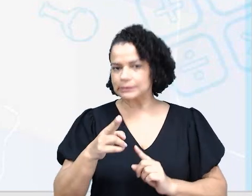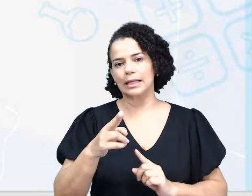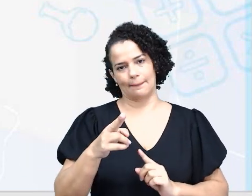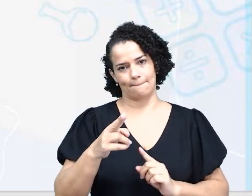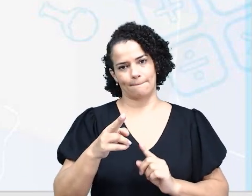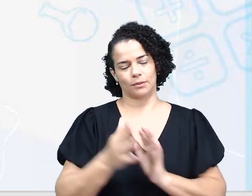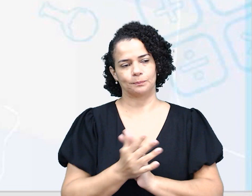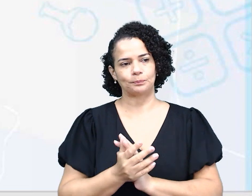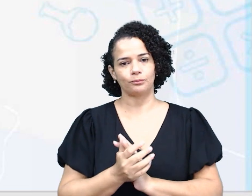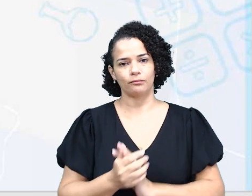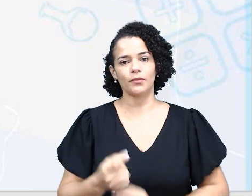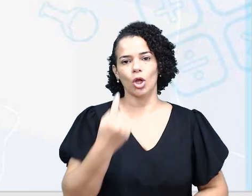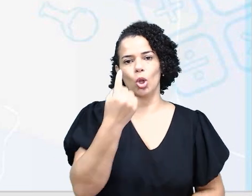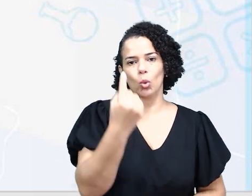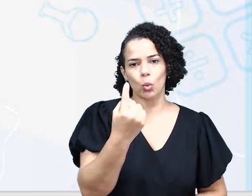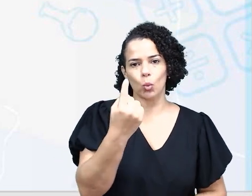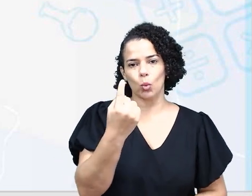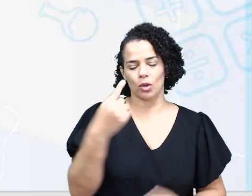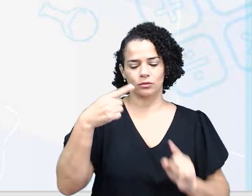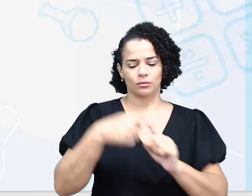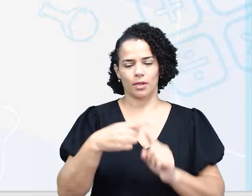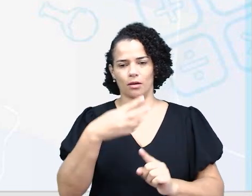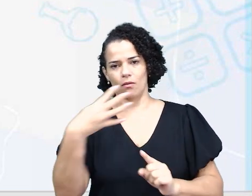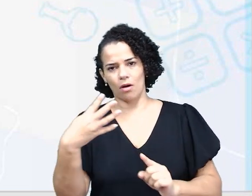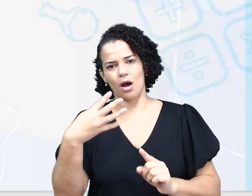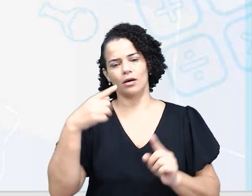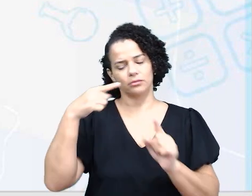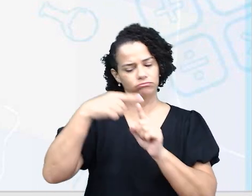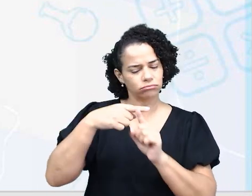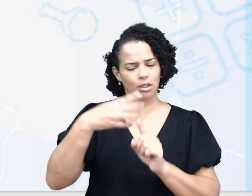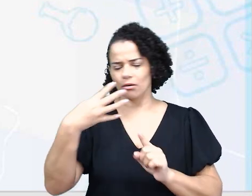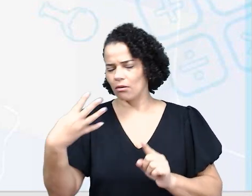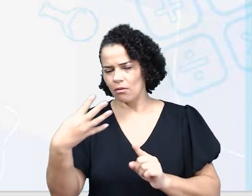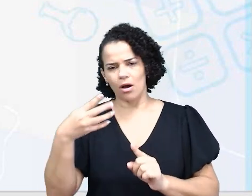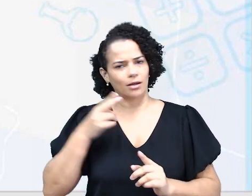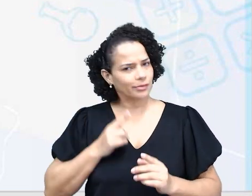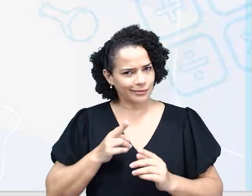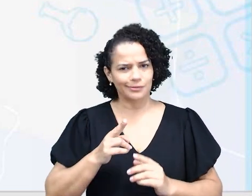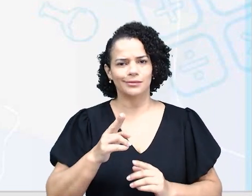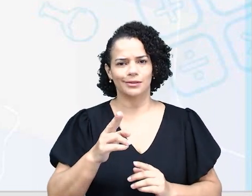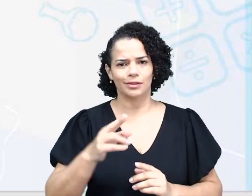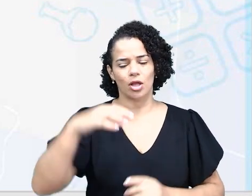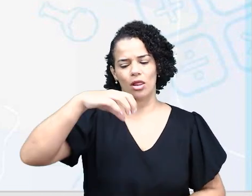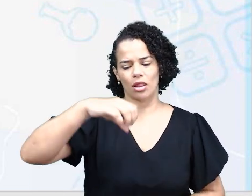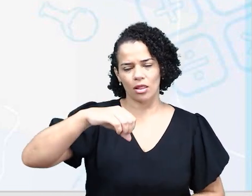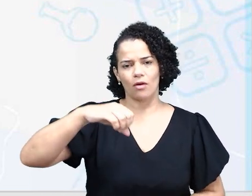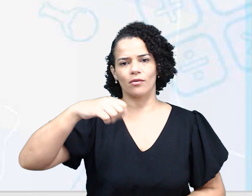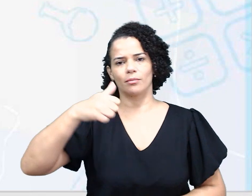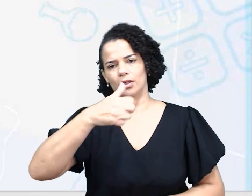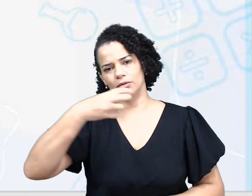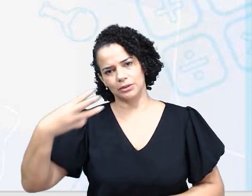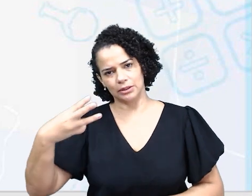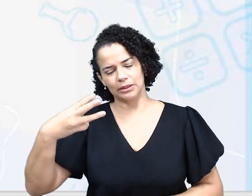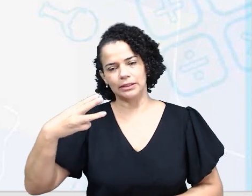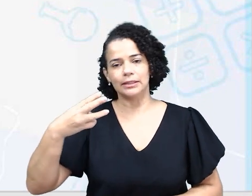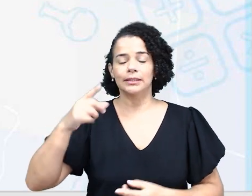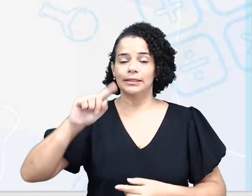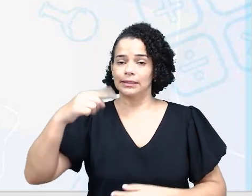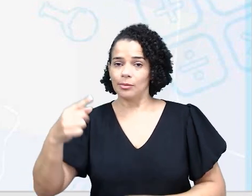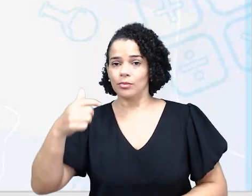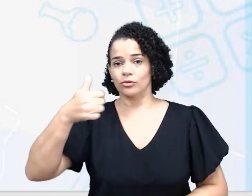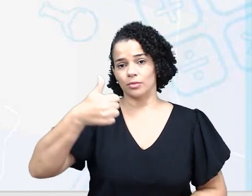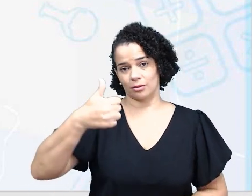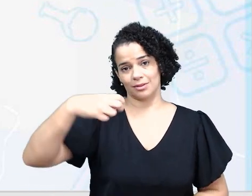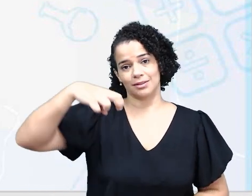números a mais. Né? Então, do 1 para o 5 eu somei 4, do 5 para o 9 eu somei 4 novamente, do 9 para o 3 eu somei 4, do 13 para o 17 eu